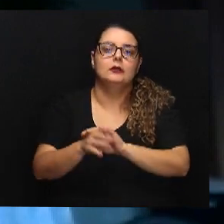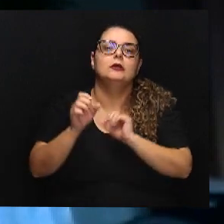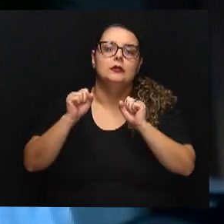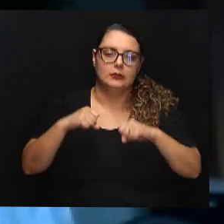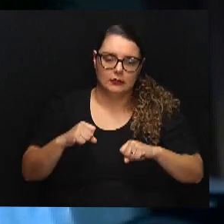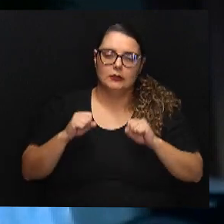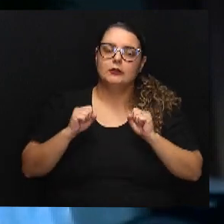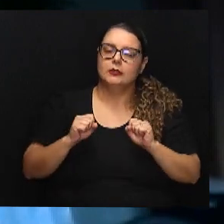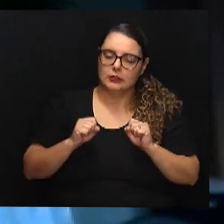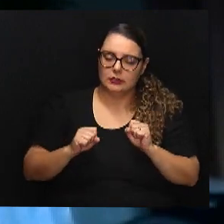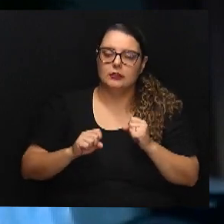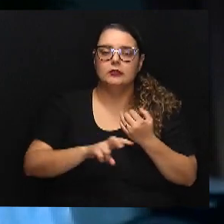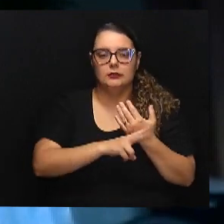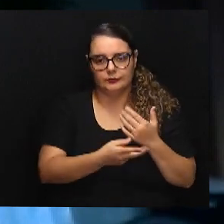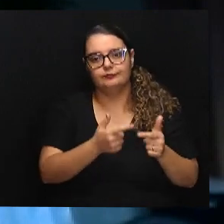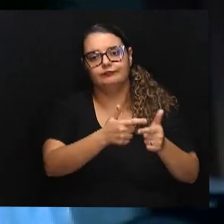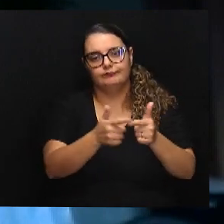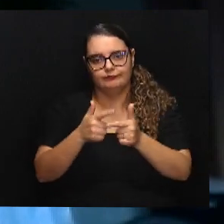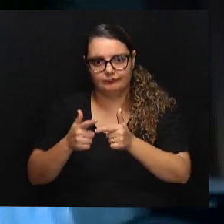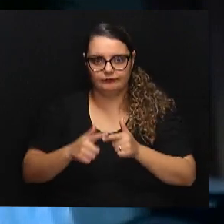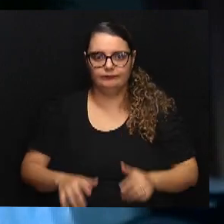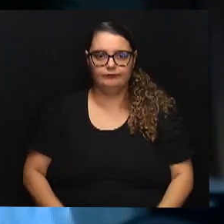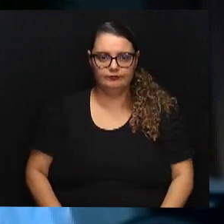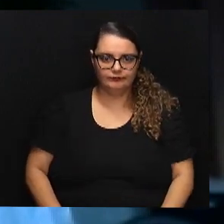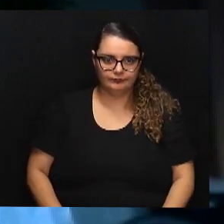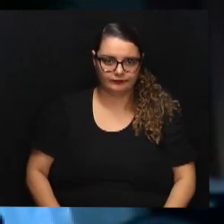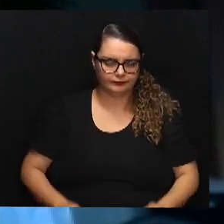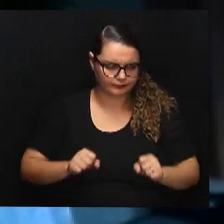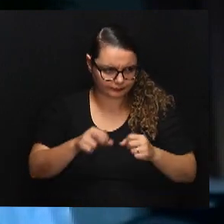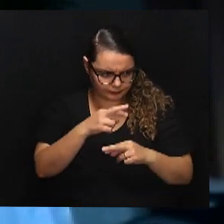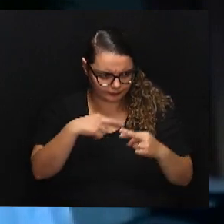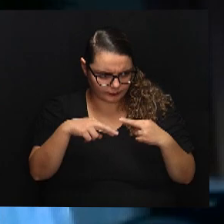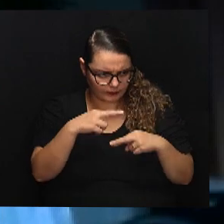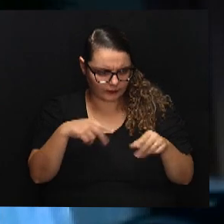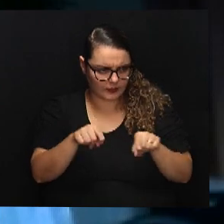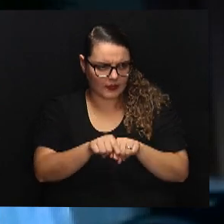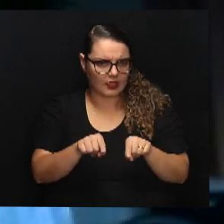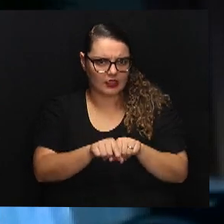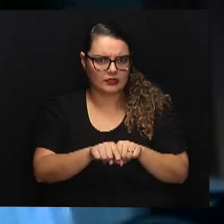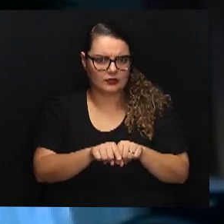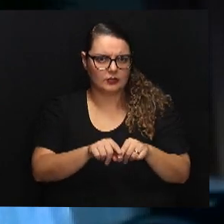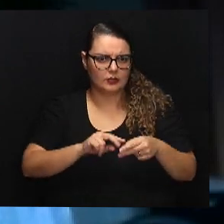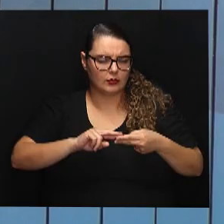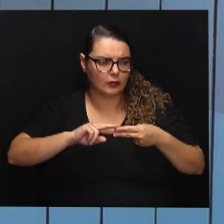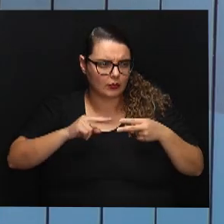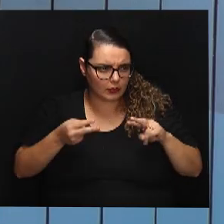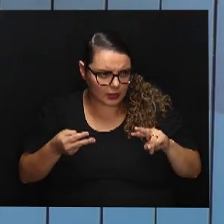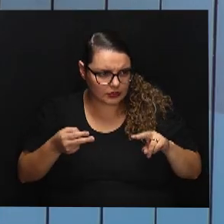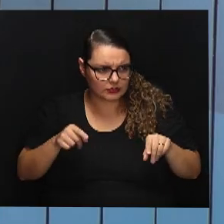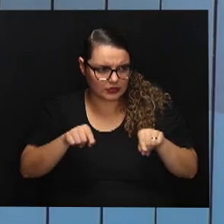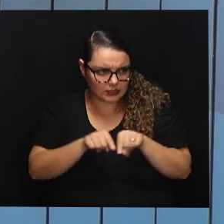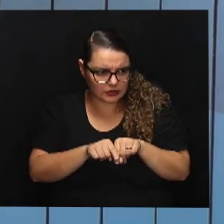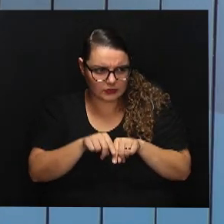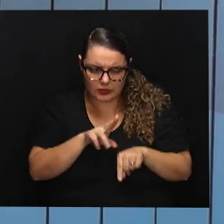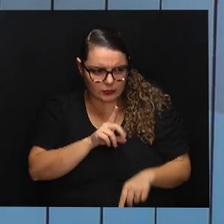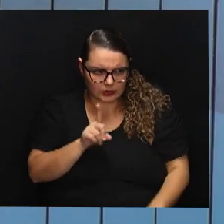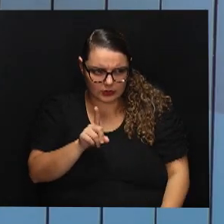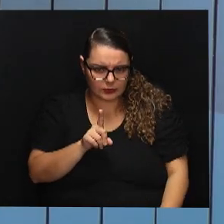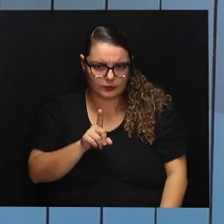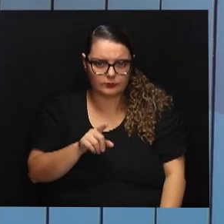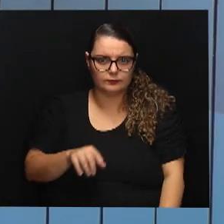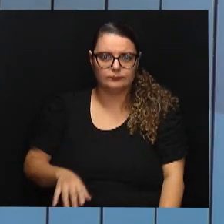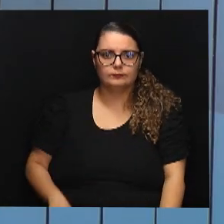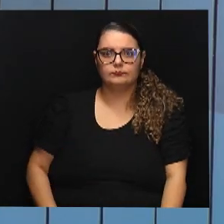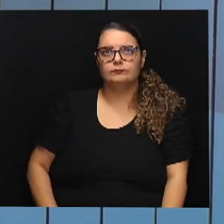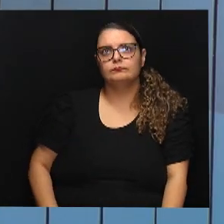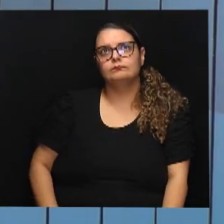mesmo quando não estão mastigando, e esse hábito, sim, pode causar todos esses problemas. Ele pode estar ligado também com a